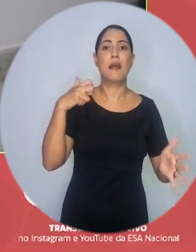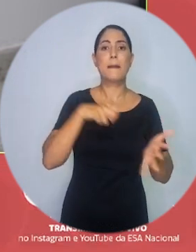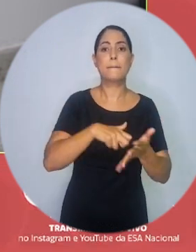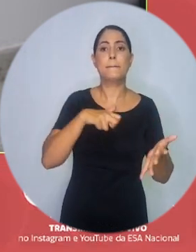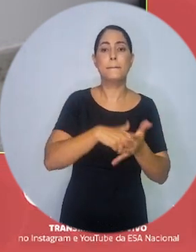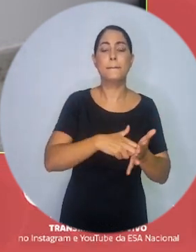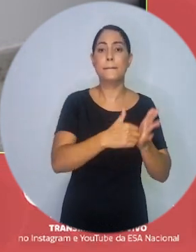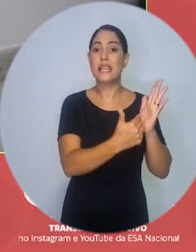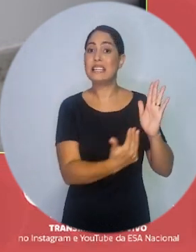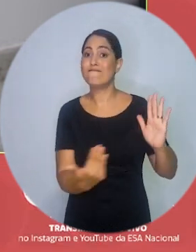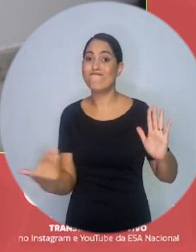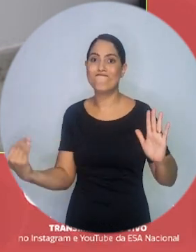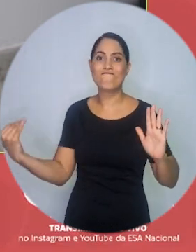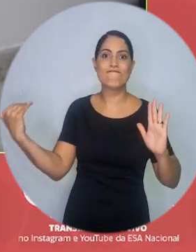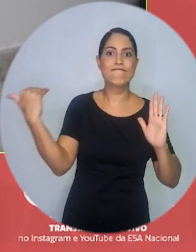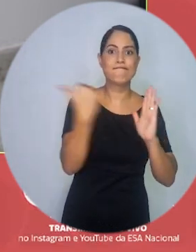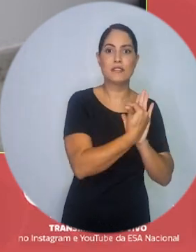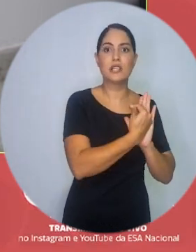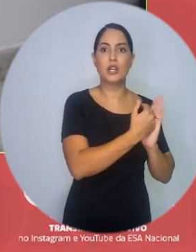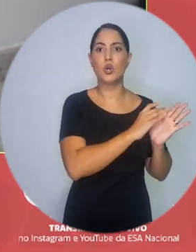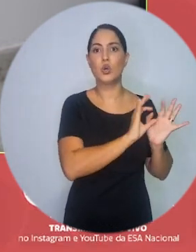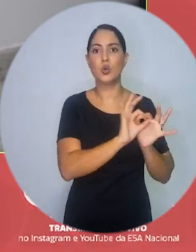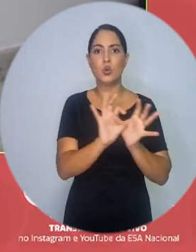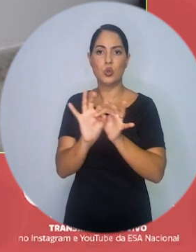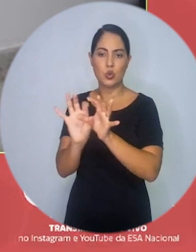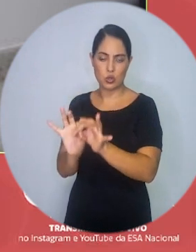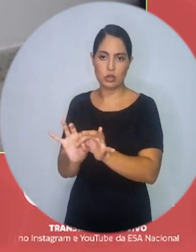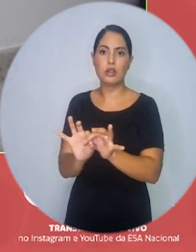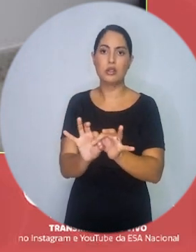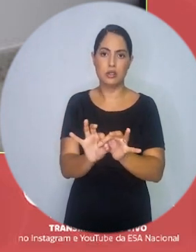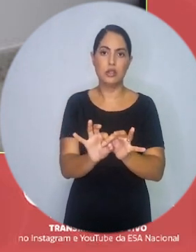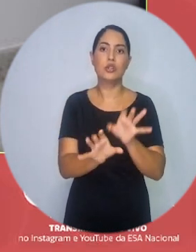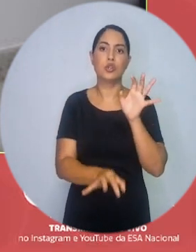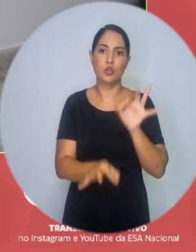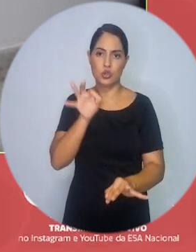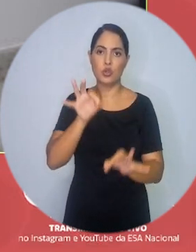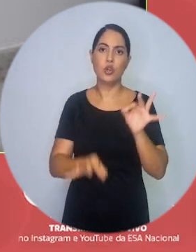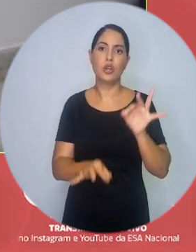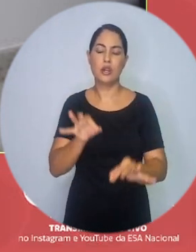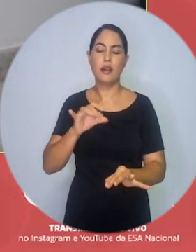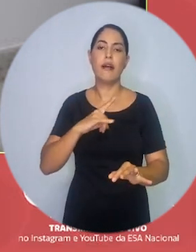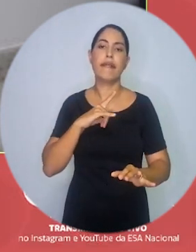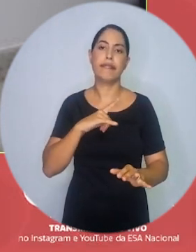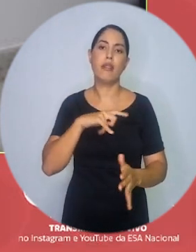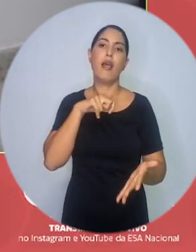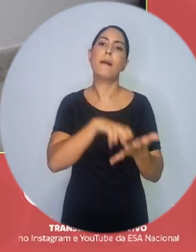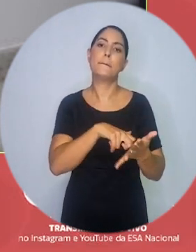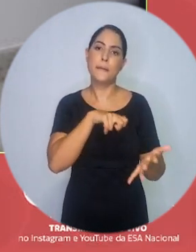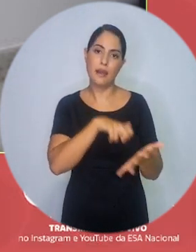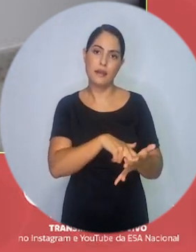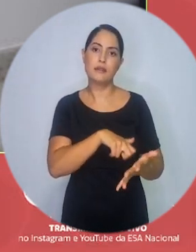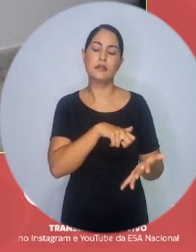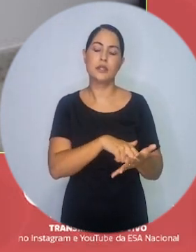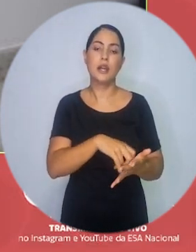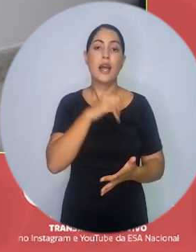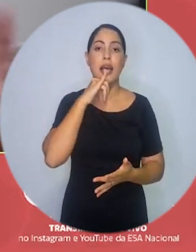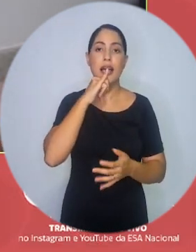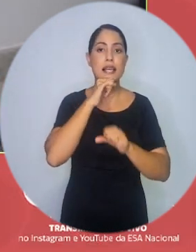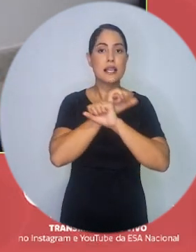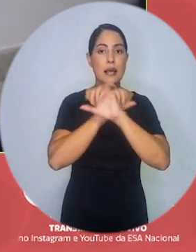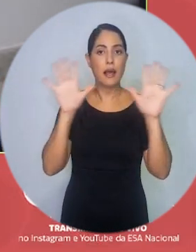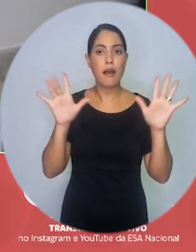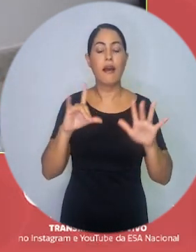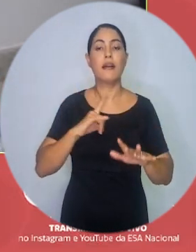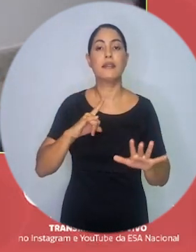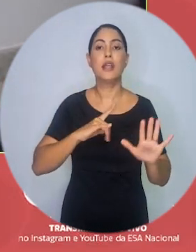aumentada no que tange ao bem jurídico que é afetado pela aplicação da pena. Por exemplo,